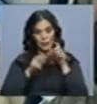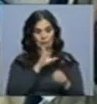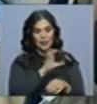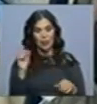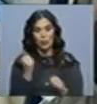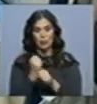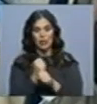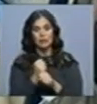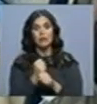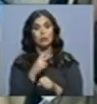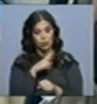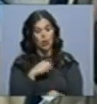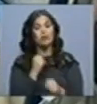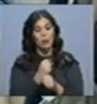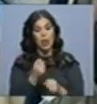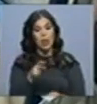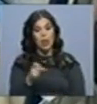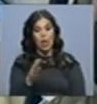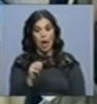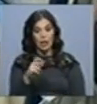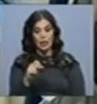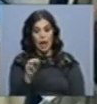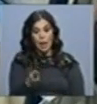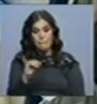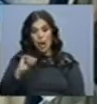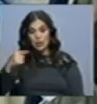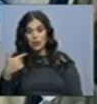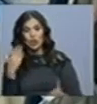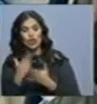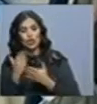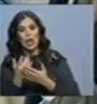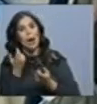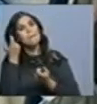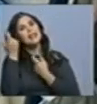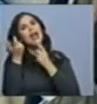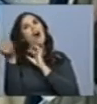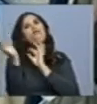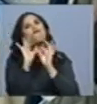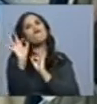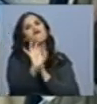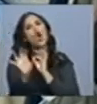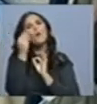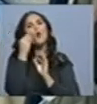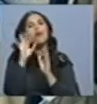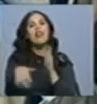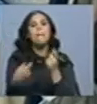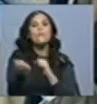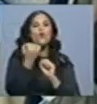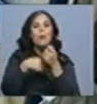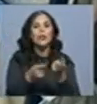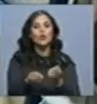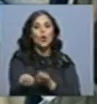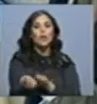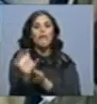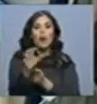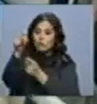com a NASA, com o MIT, para estudar o algoritmo para termos os movimentos coordenados deste tipo